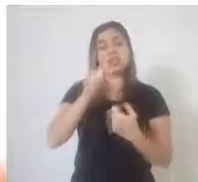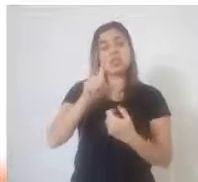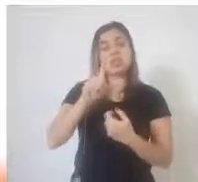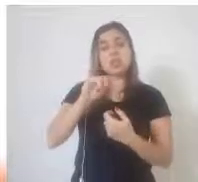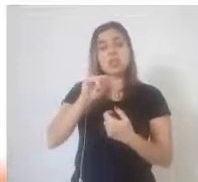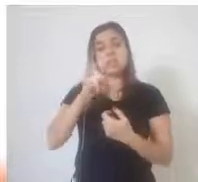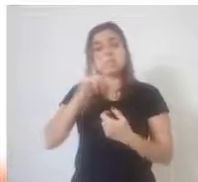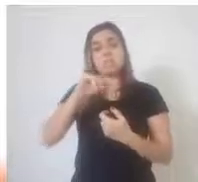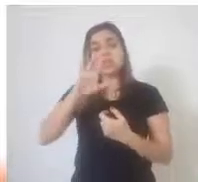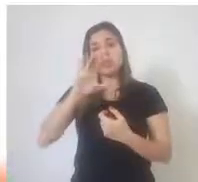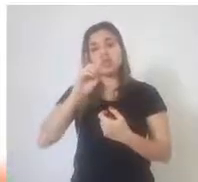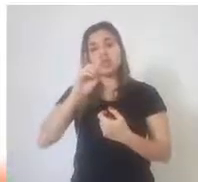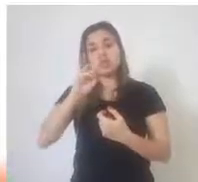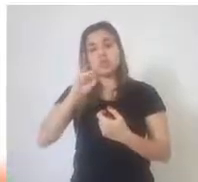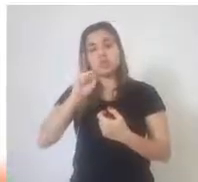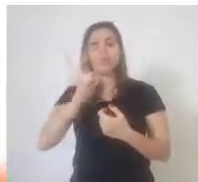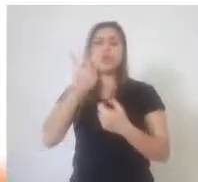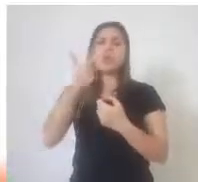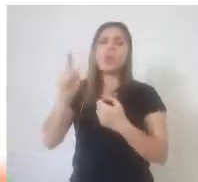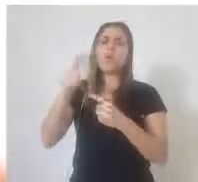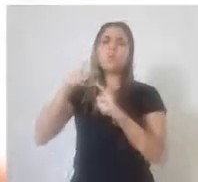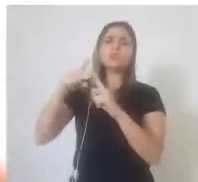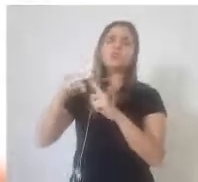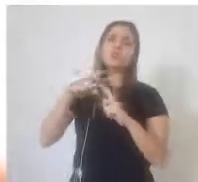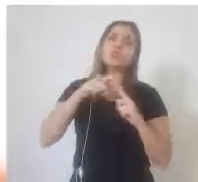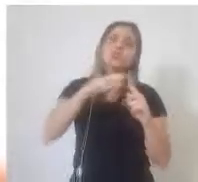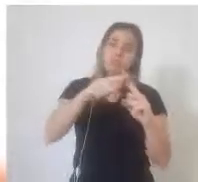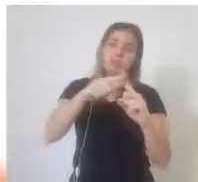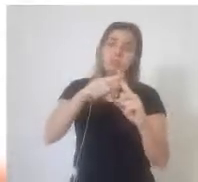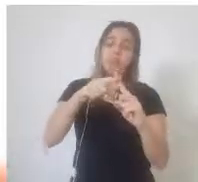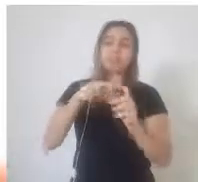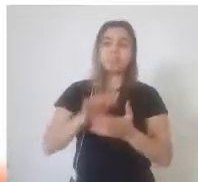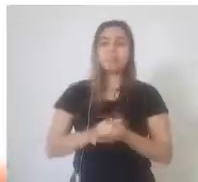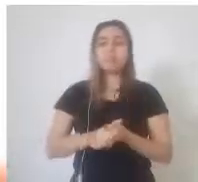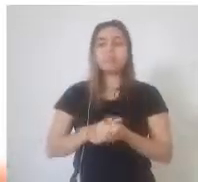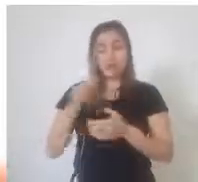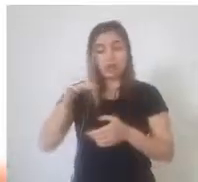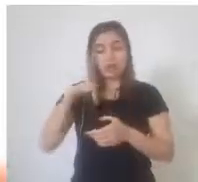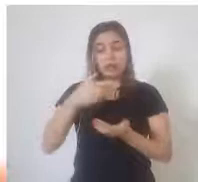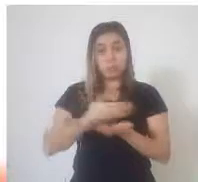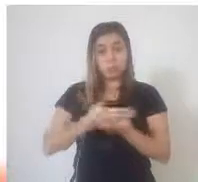ácidos nucleicos, lipídios e outros carboidratos, proteínas, etc.